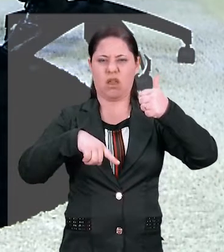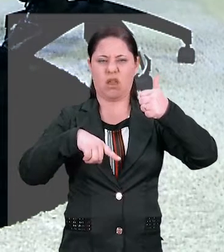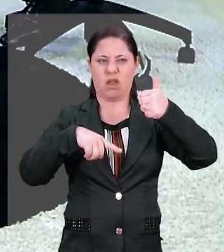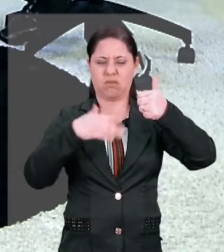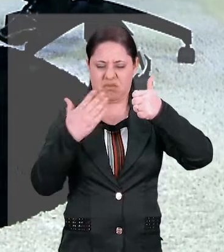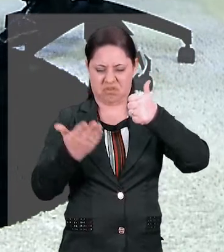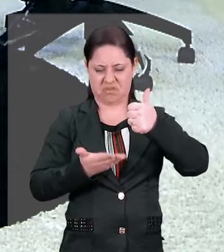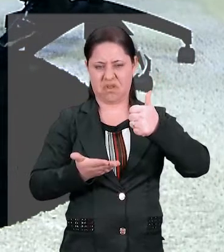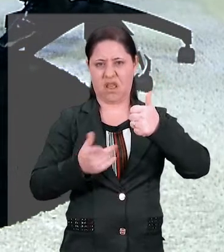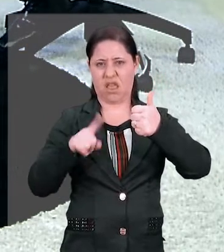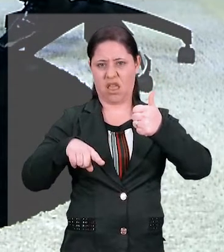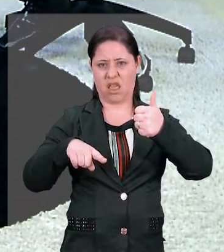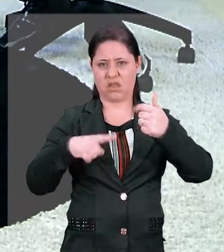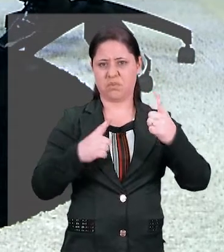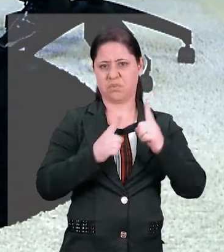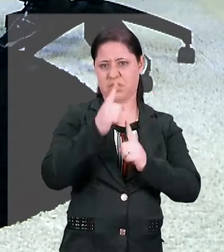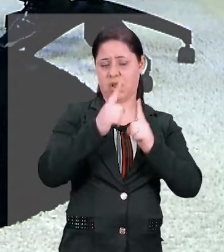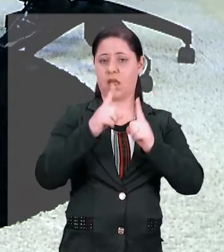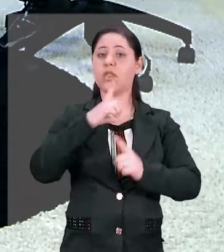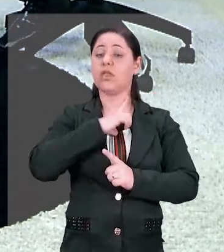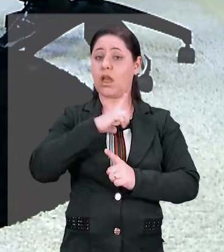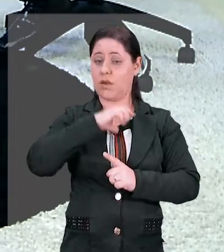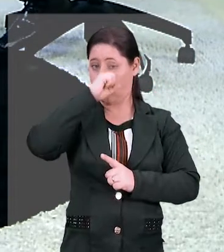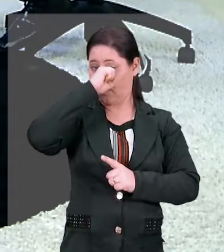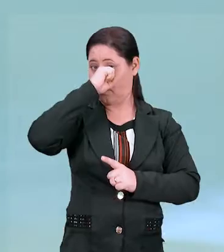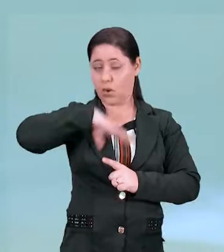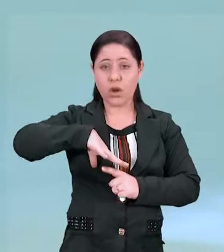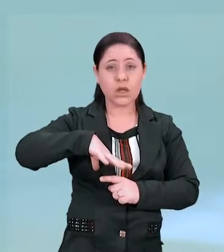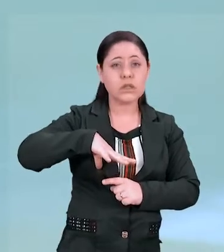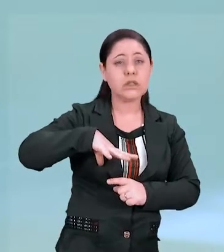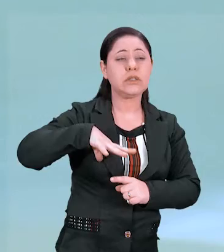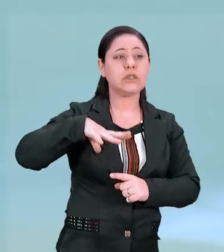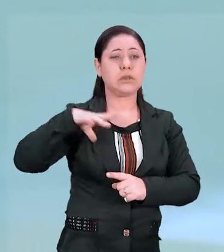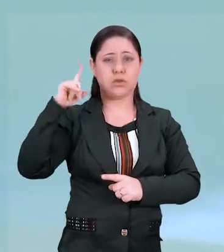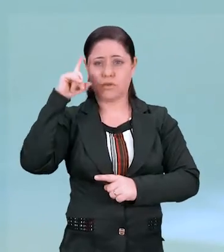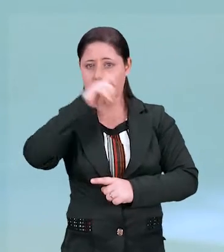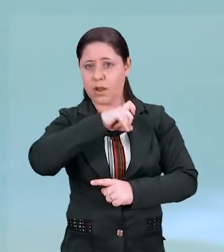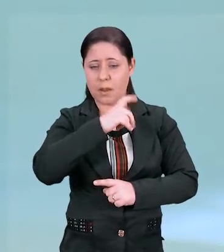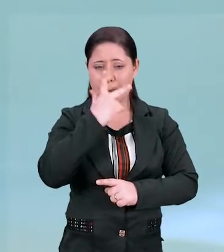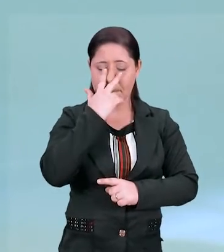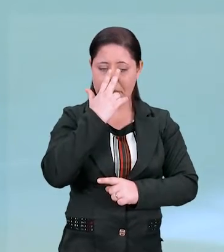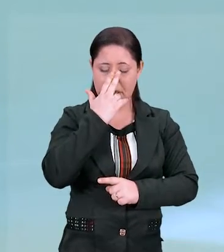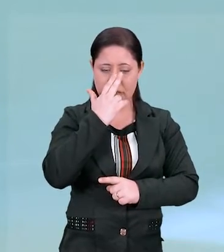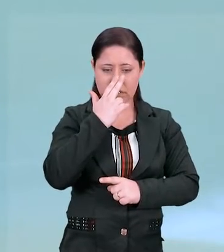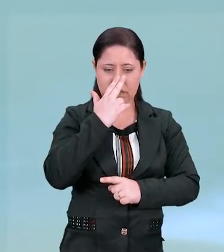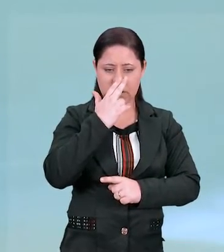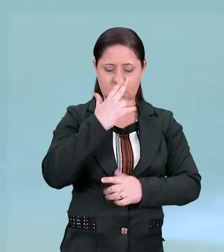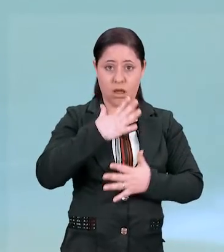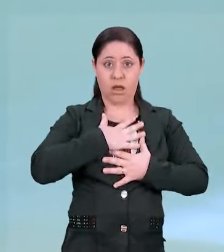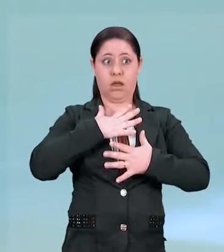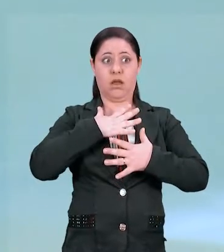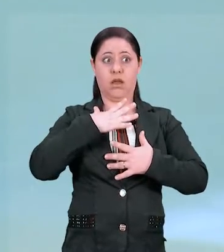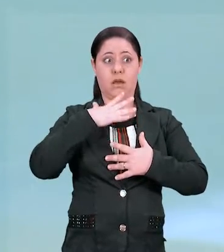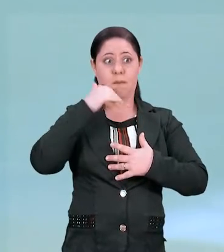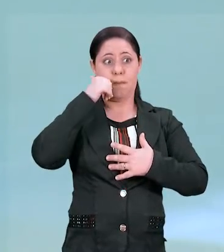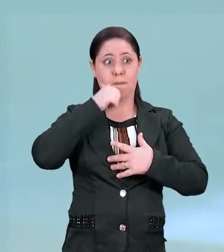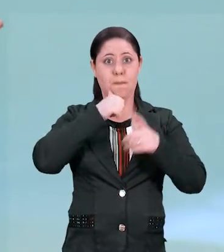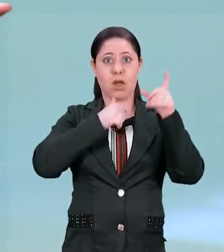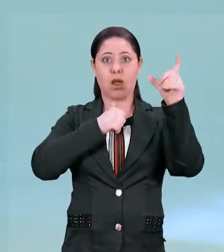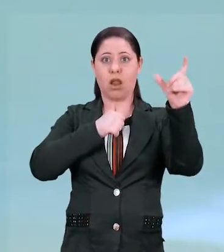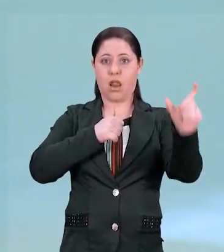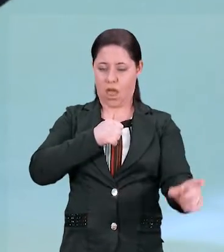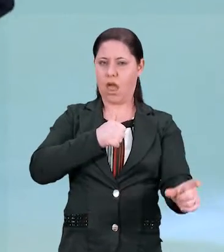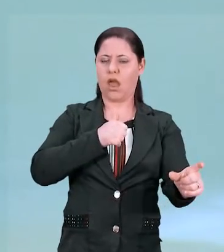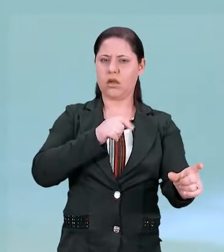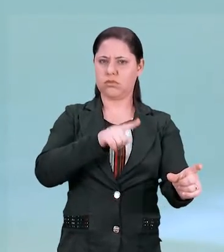em termos percentuais. Nós temos uma violência desmedida. Chama a atenção e choca o feminicídio, porque você tem do outro lado uma